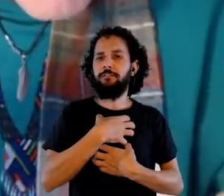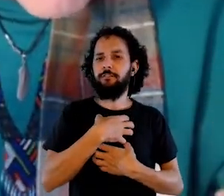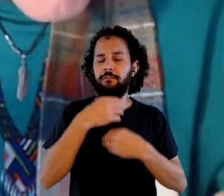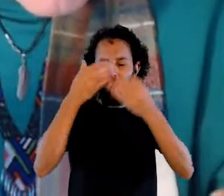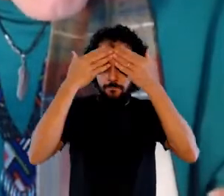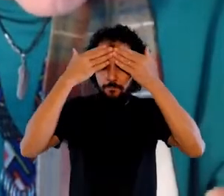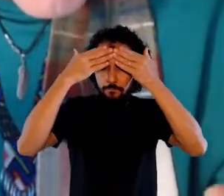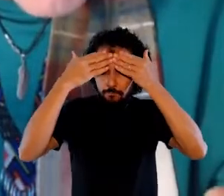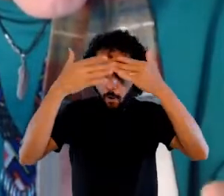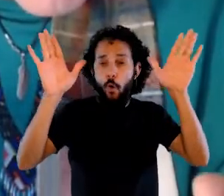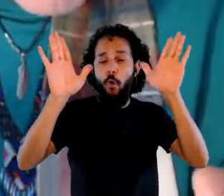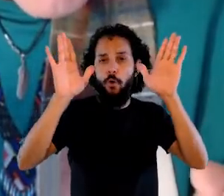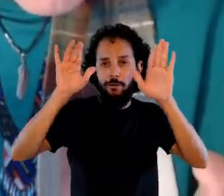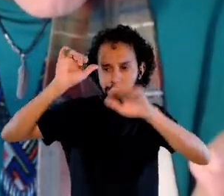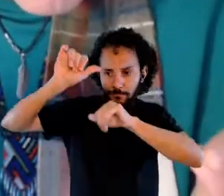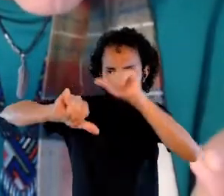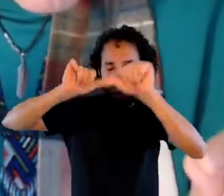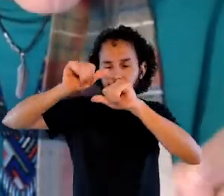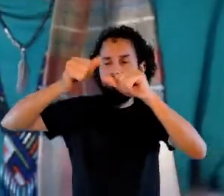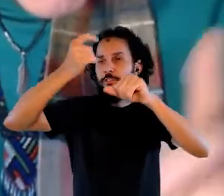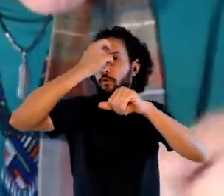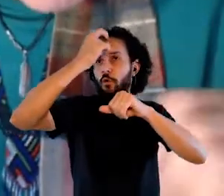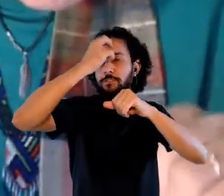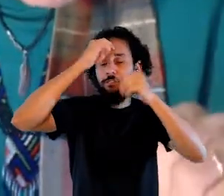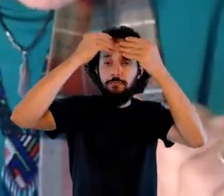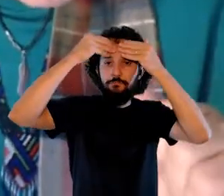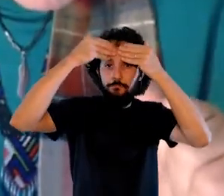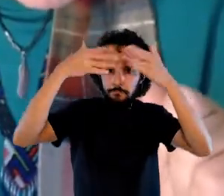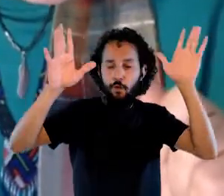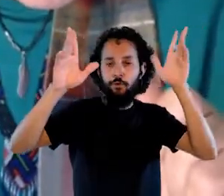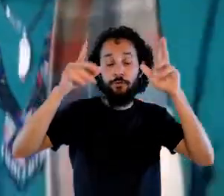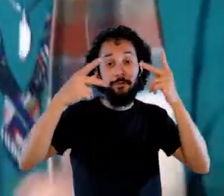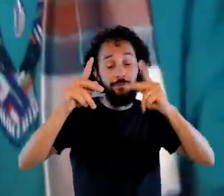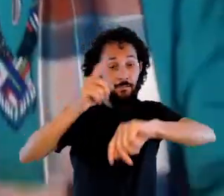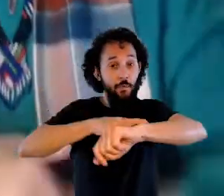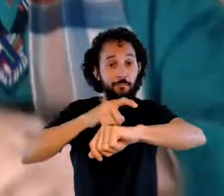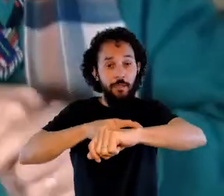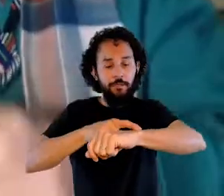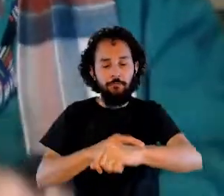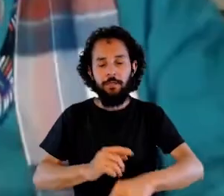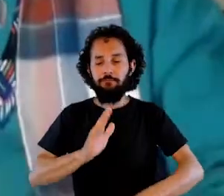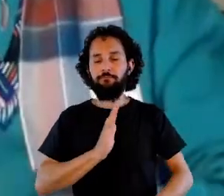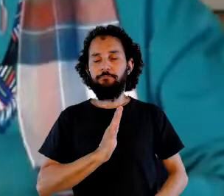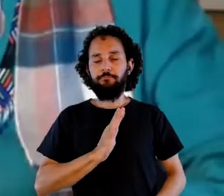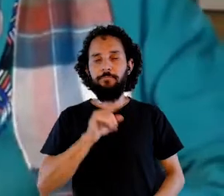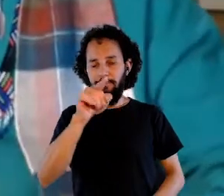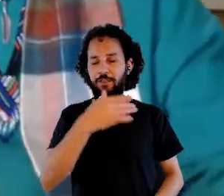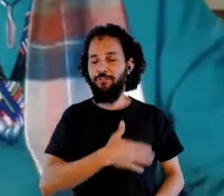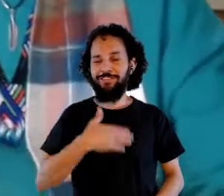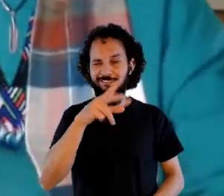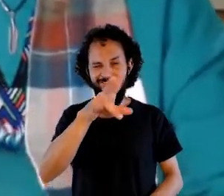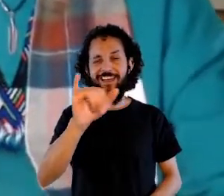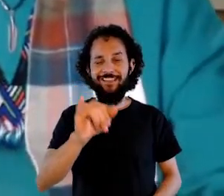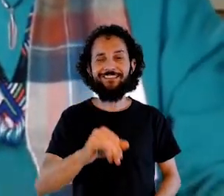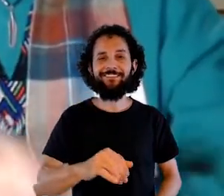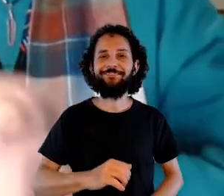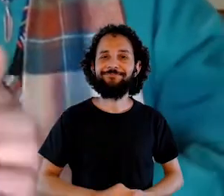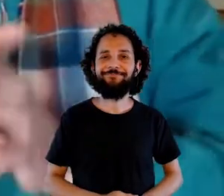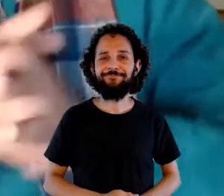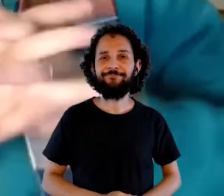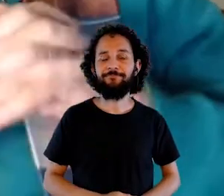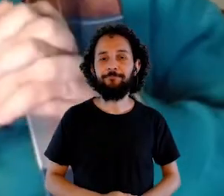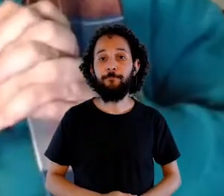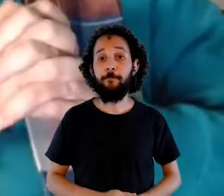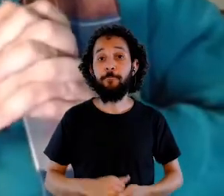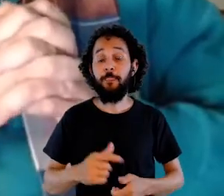leve de consciência nessa meditação. Tenho certeza que você vai gostar, tá bom? Bacana. Tem uma pergunta aqui de